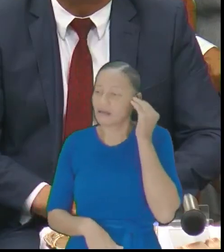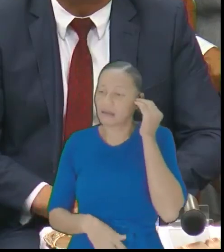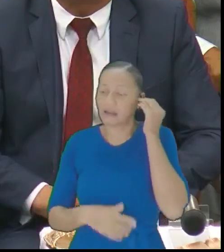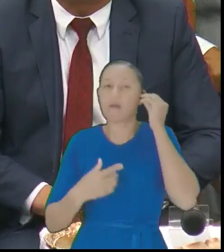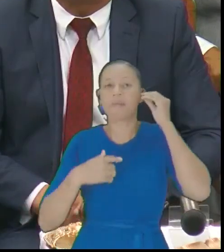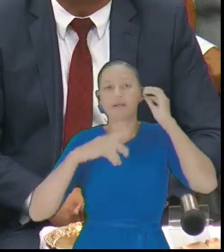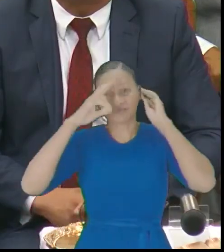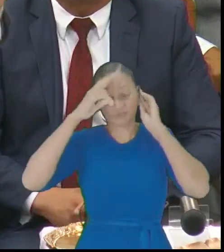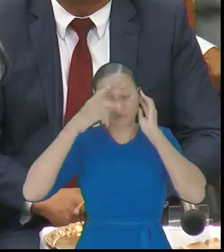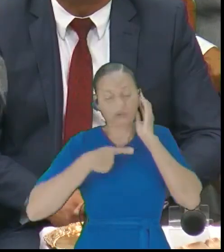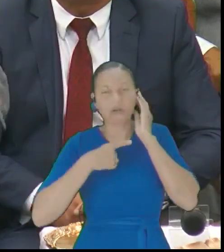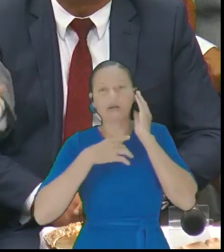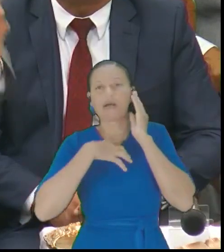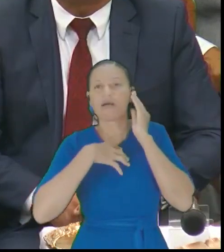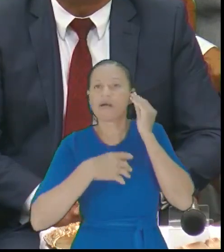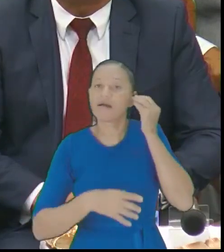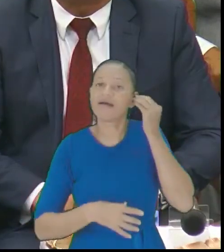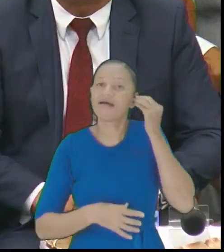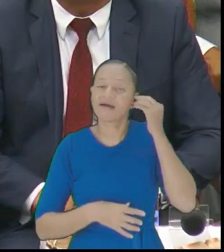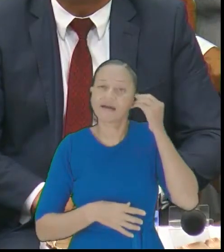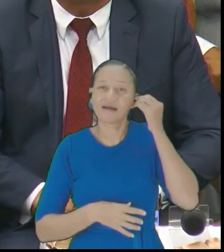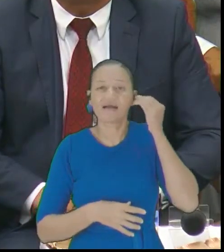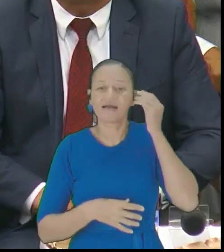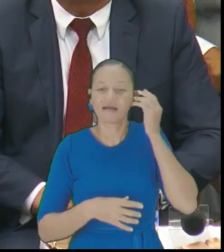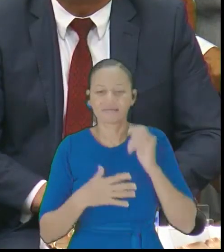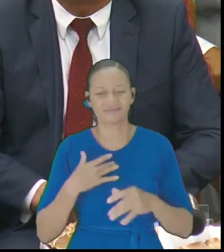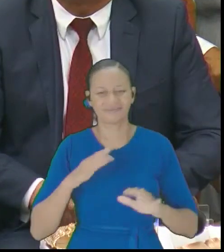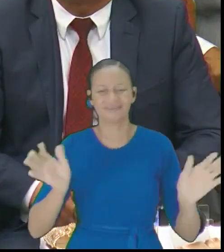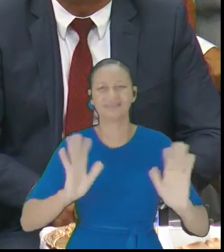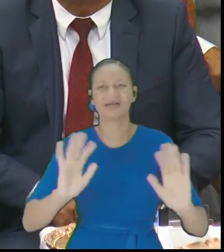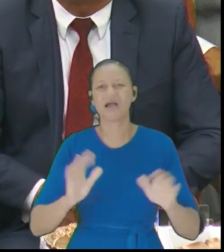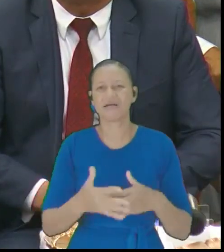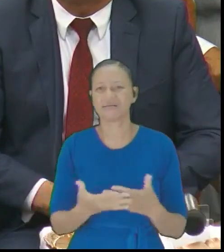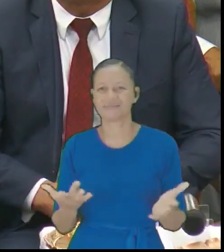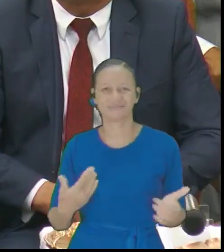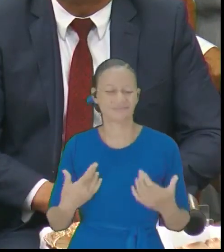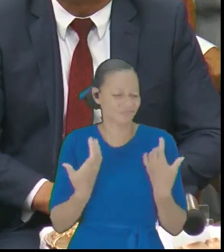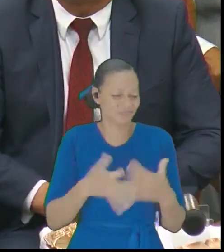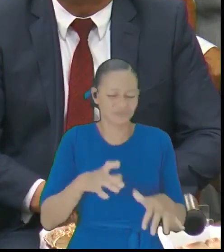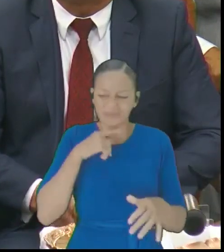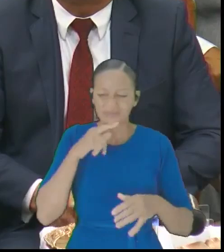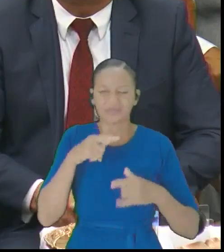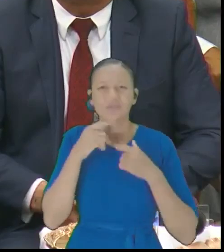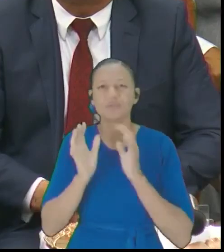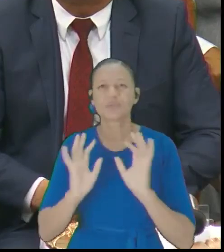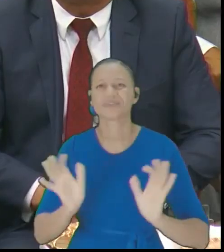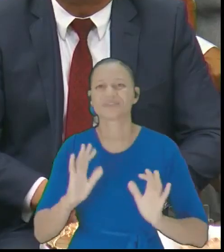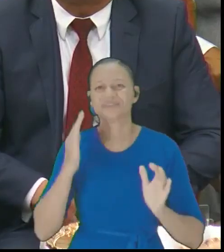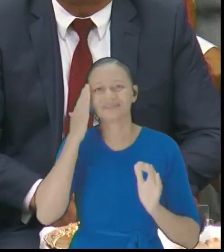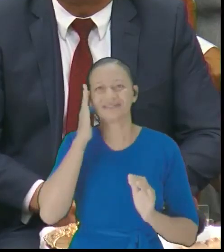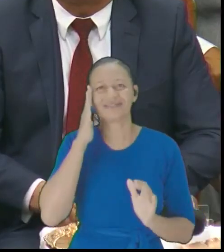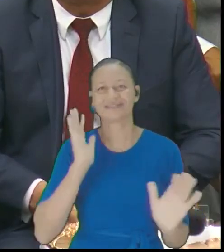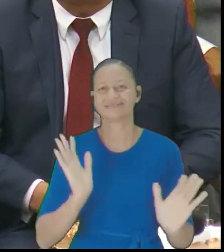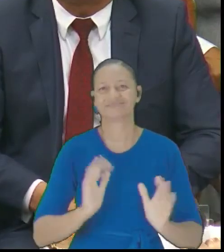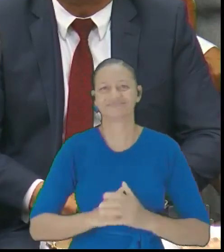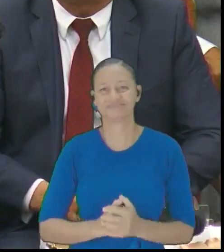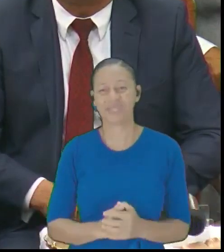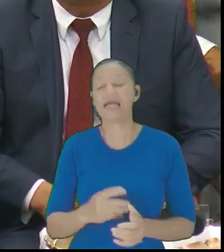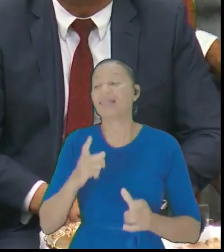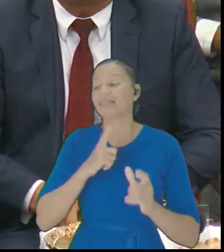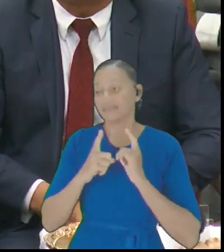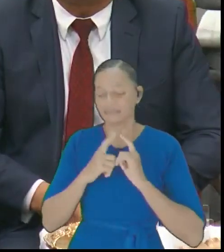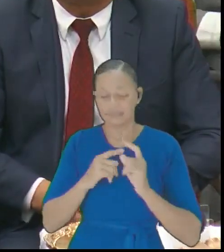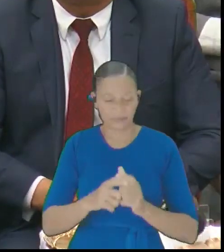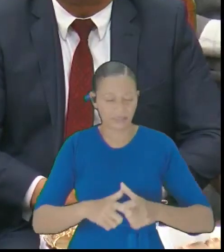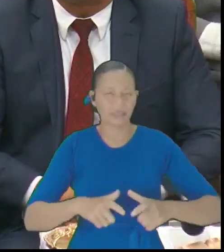suicidou, pastor fez isso, irmão, não vamos entrar nesse detalhe não, mas eu não consigo entender assim. Tem muita gente